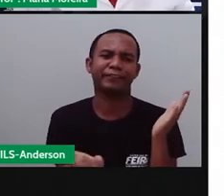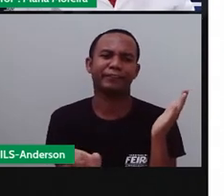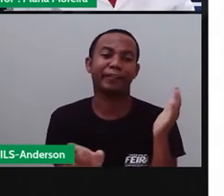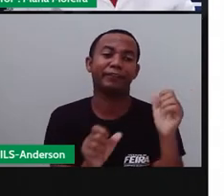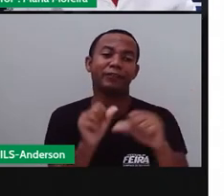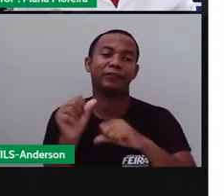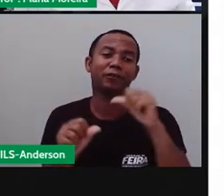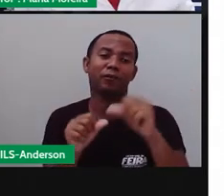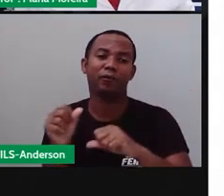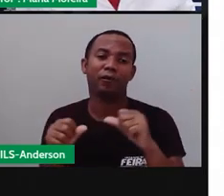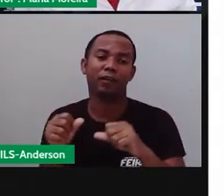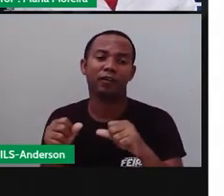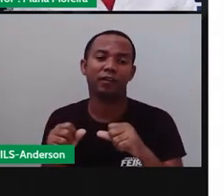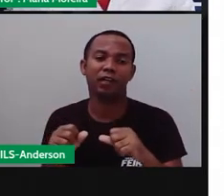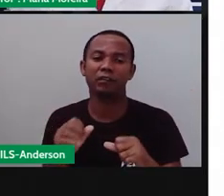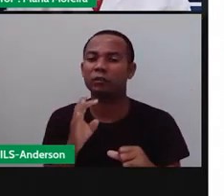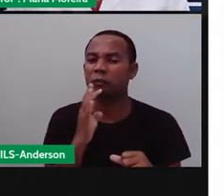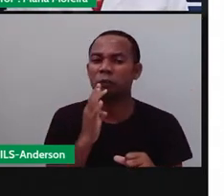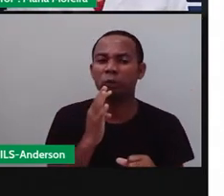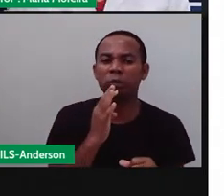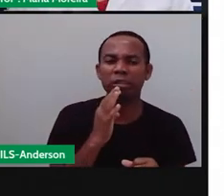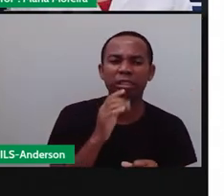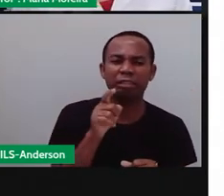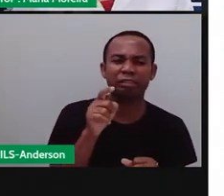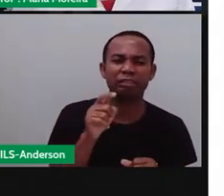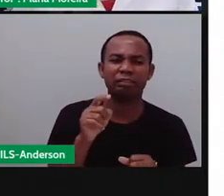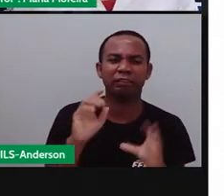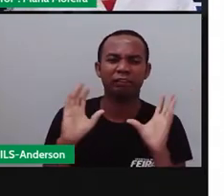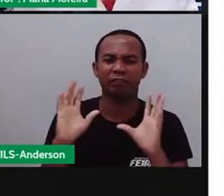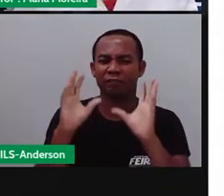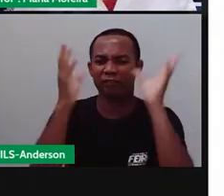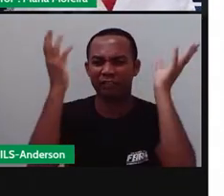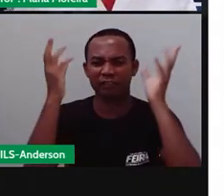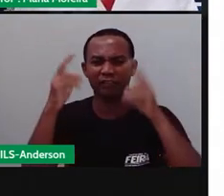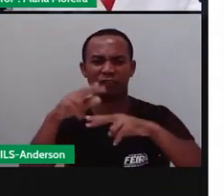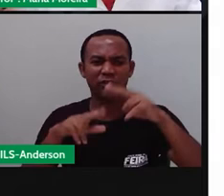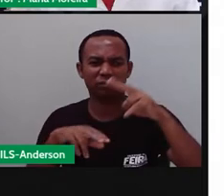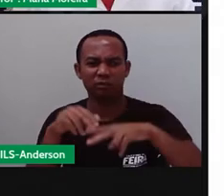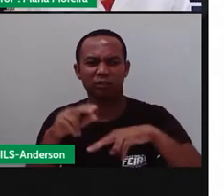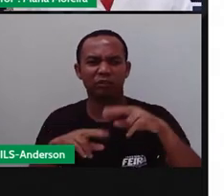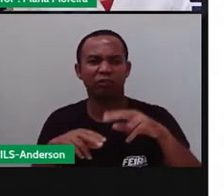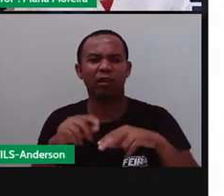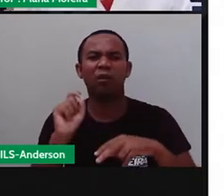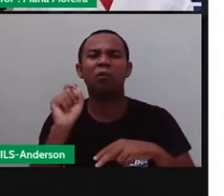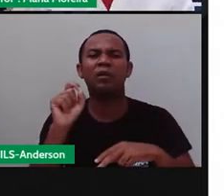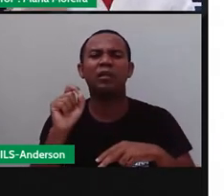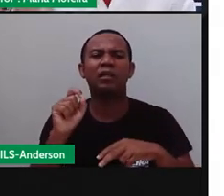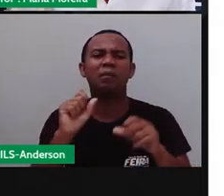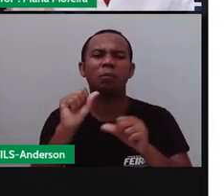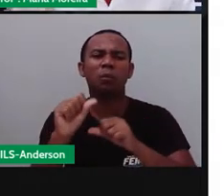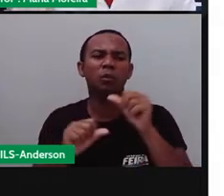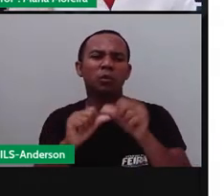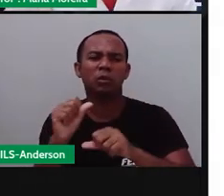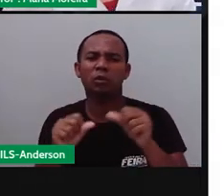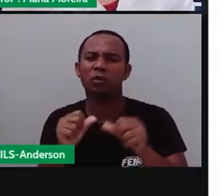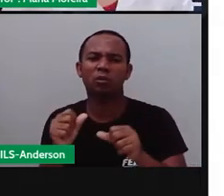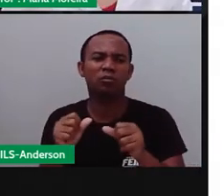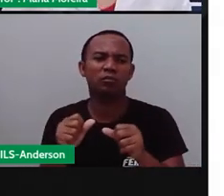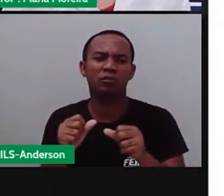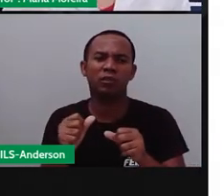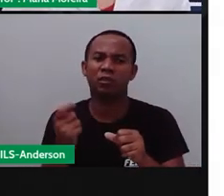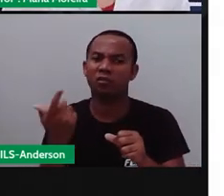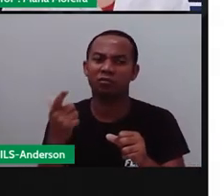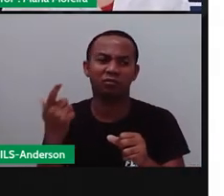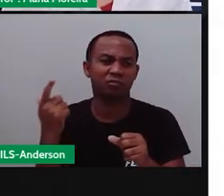que não se reconhece mais como uma festa tão tradicional. Por quê? Porque outros elementos foram inseridos e elementos que não fazem mais